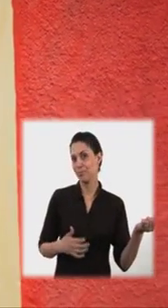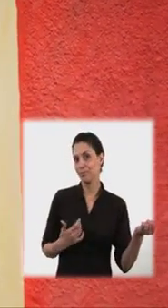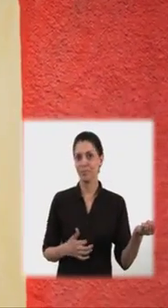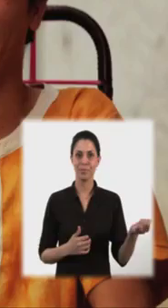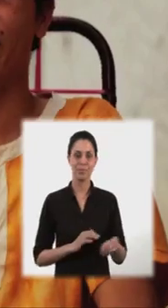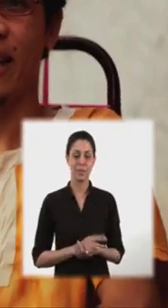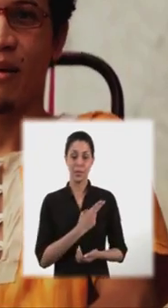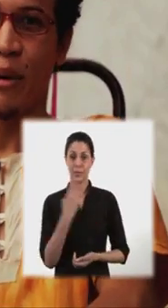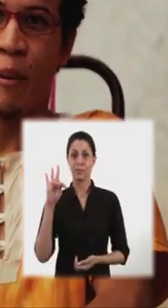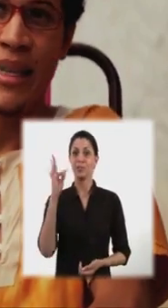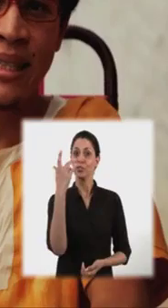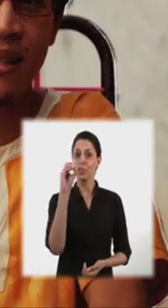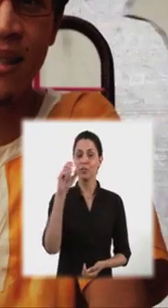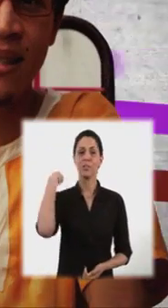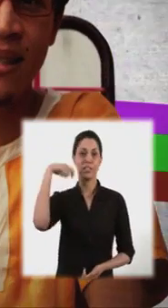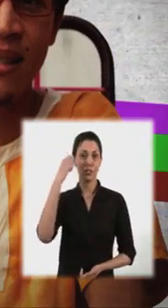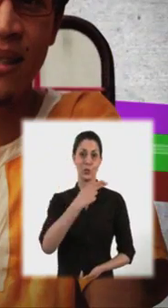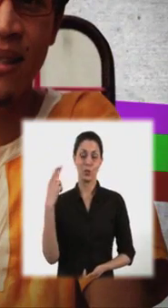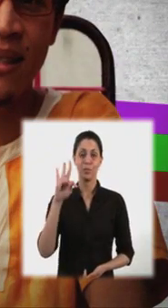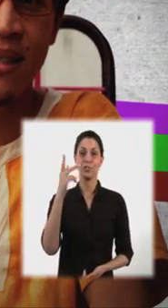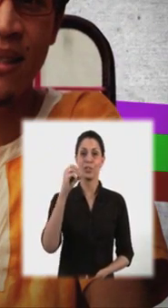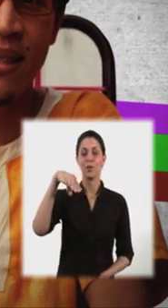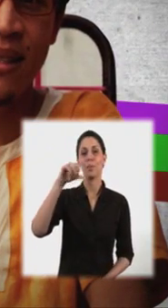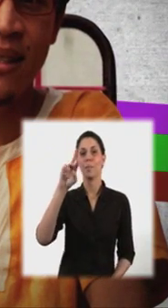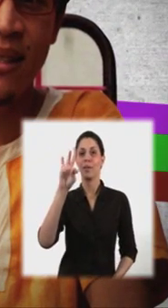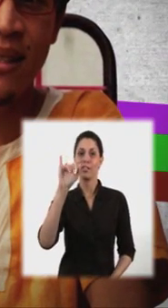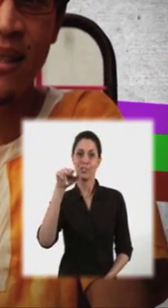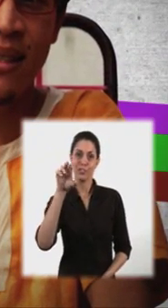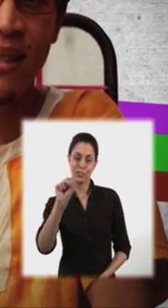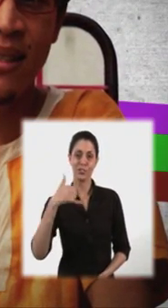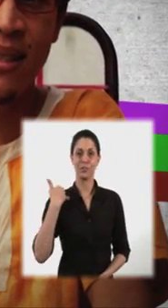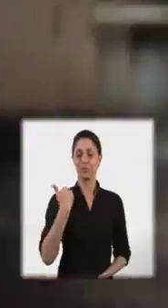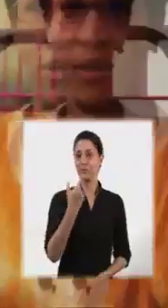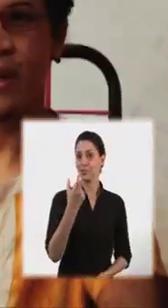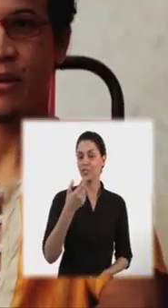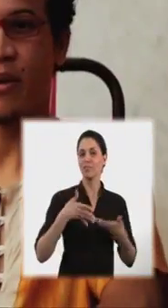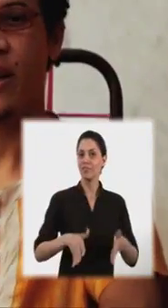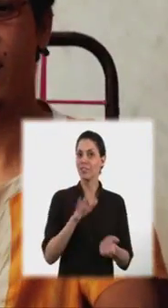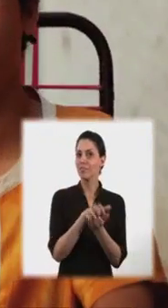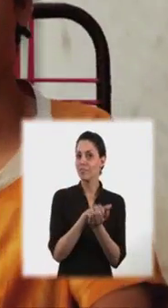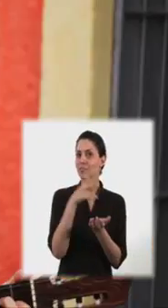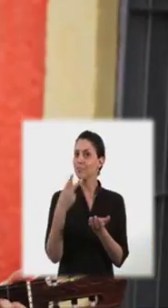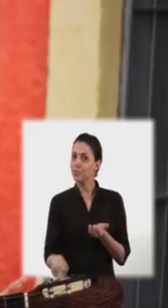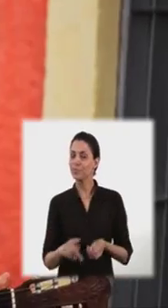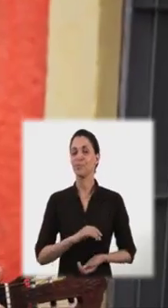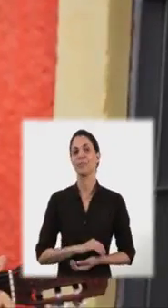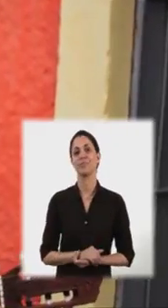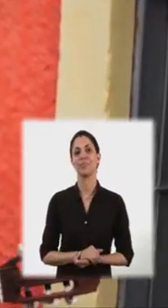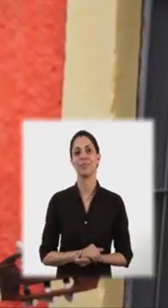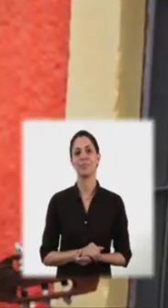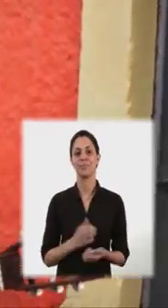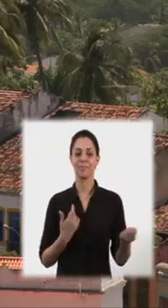Eu me chamo Tiago Emanuel Martins, nome artístico Tiago Martins, tenho 20 anos, sou natural do Recife.